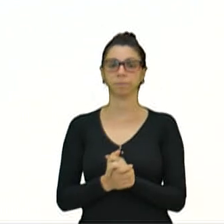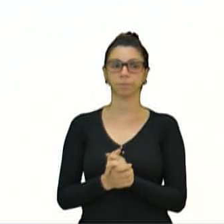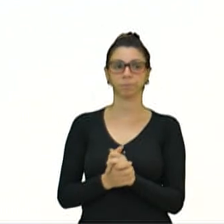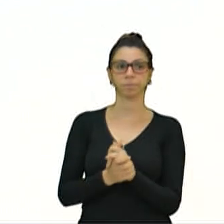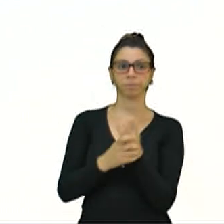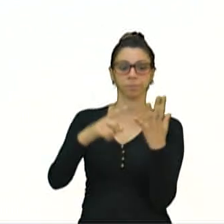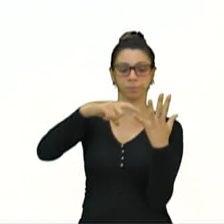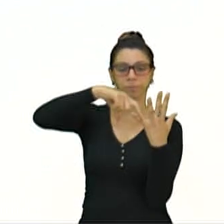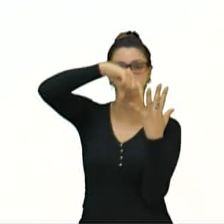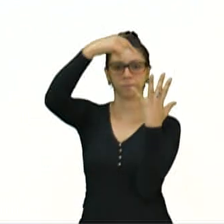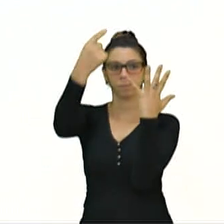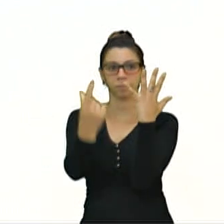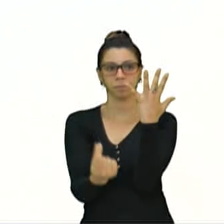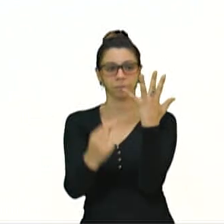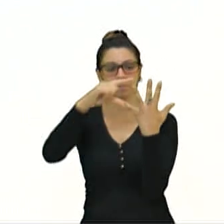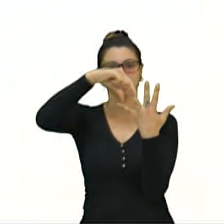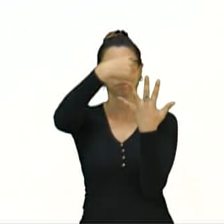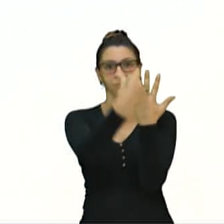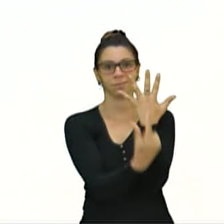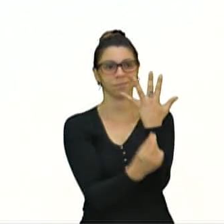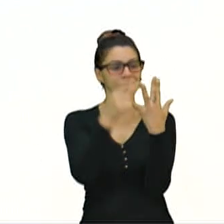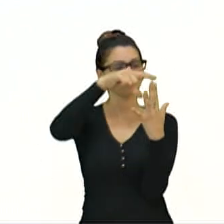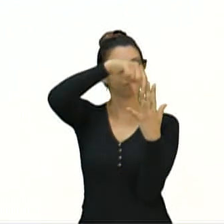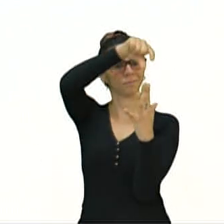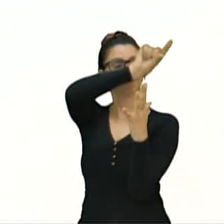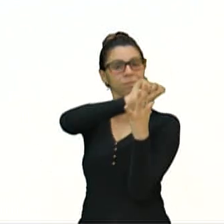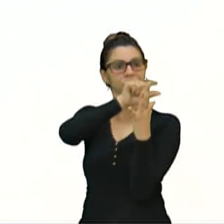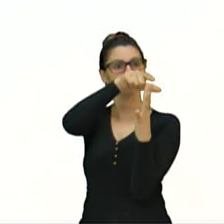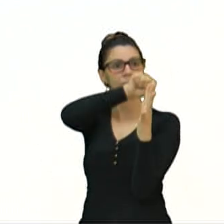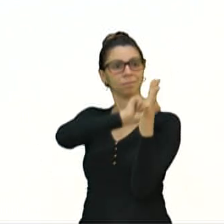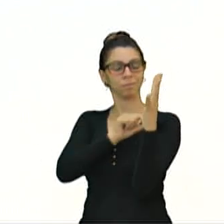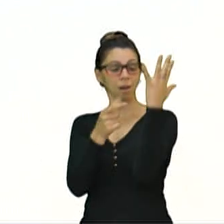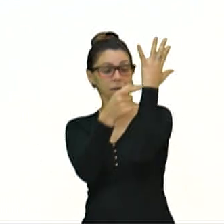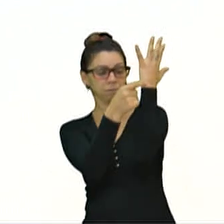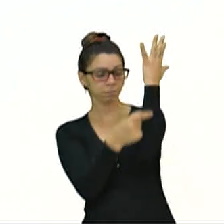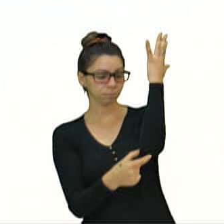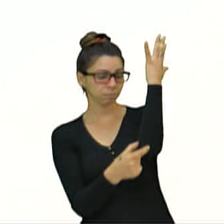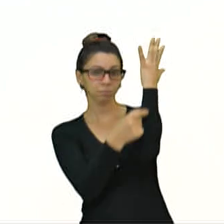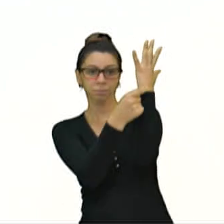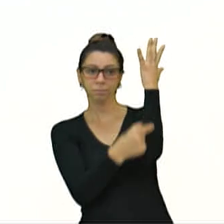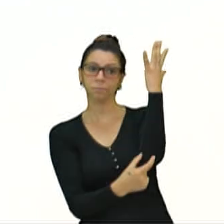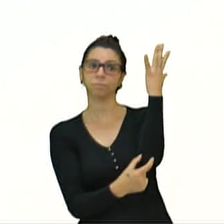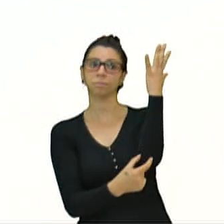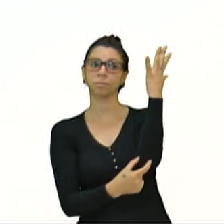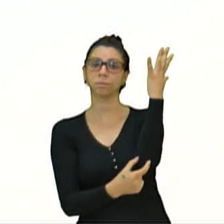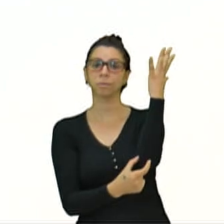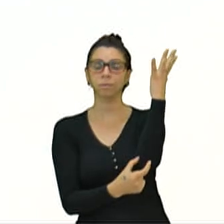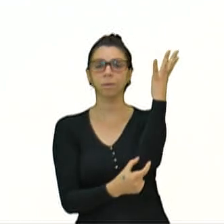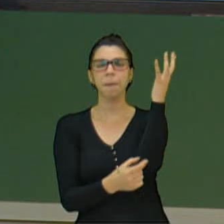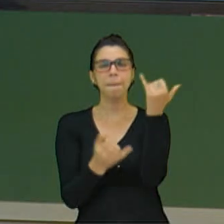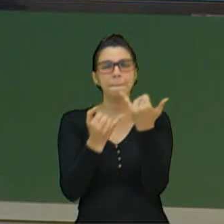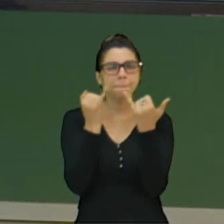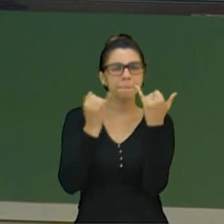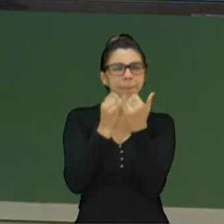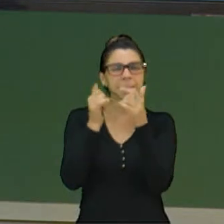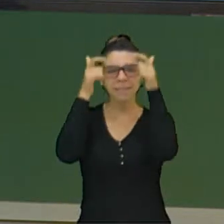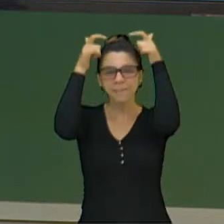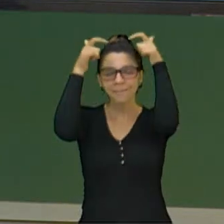estão distribuídas só aqui em cima, ó, no ápice. E o caule dela aqui em cima forma como se fosse uma